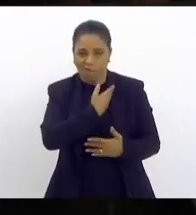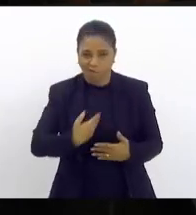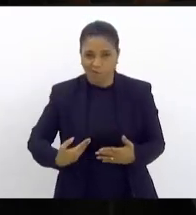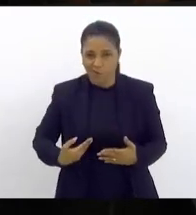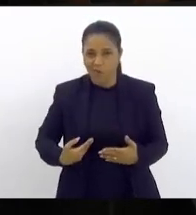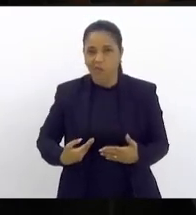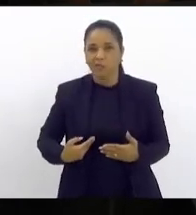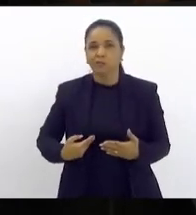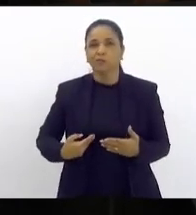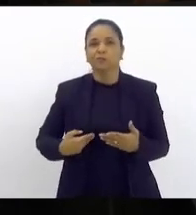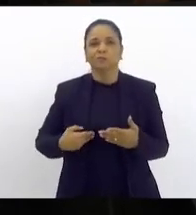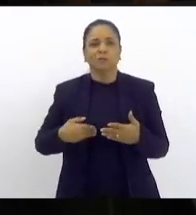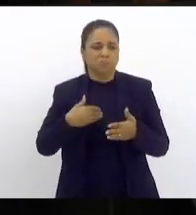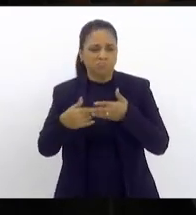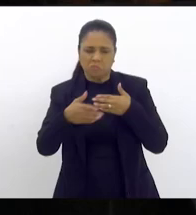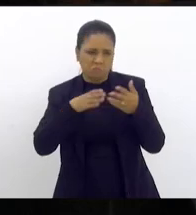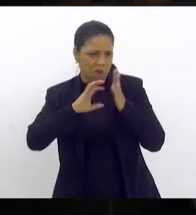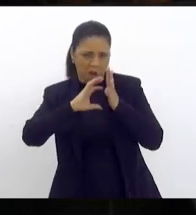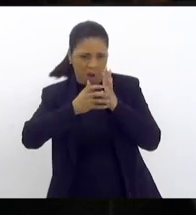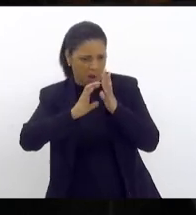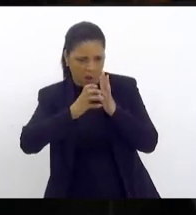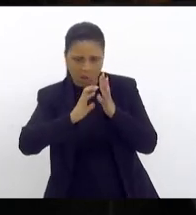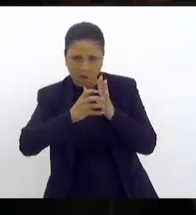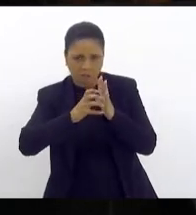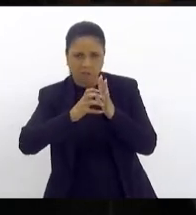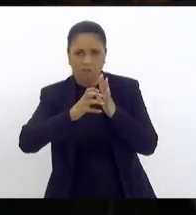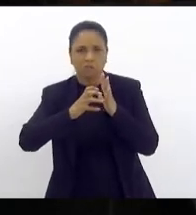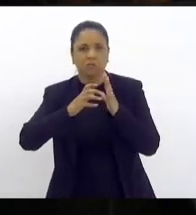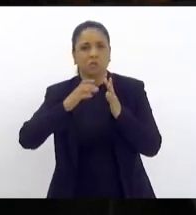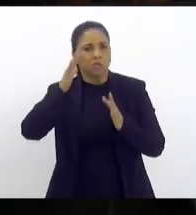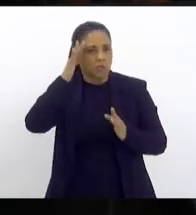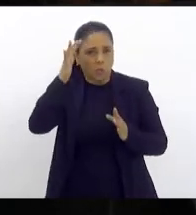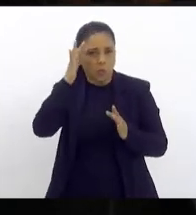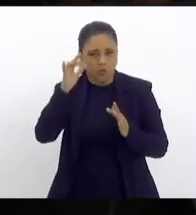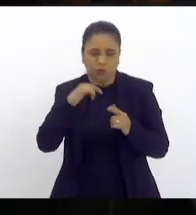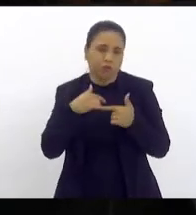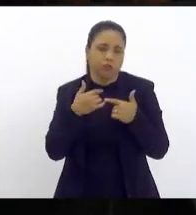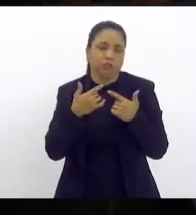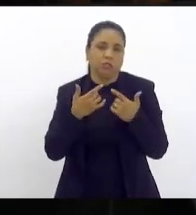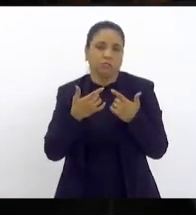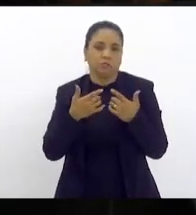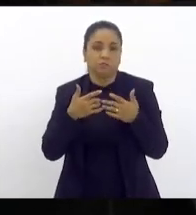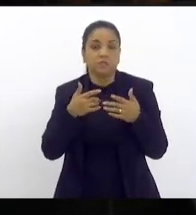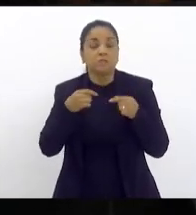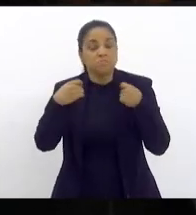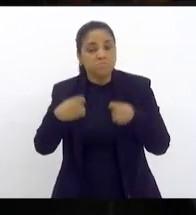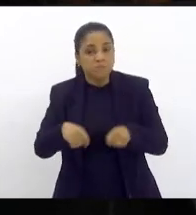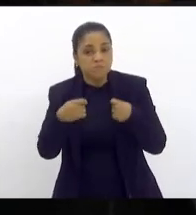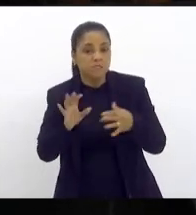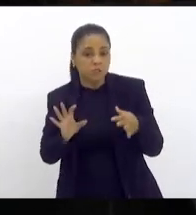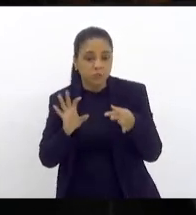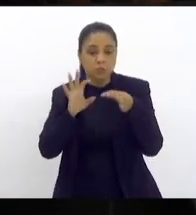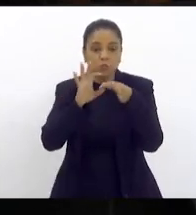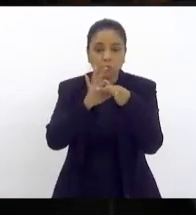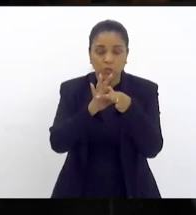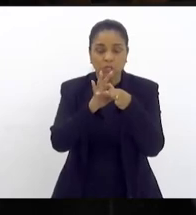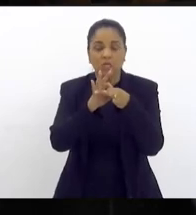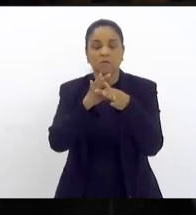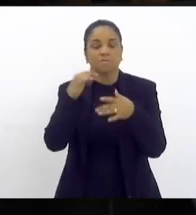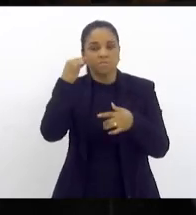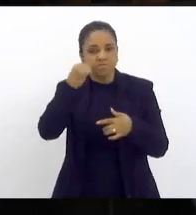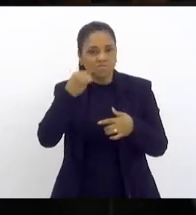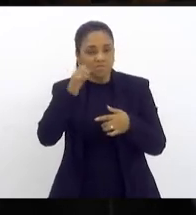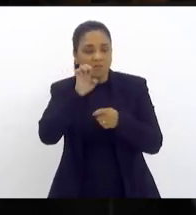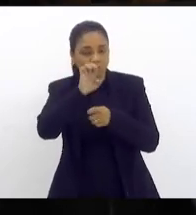por cima de qualquer questão partidária de qualquer questão ideológica mas que a gente tente mobilizar os deputados federais do Estado do Rio de Janeiro para que